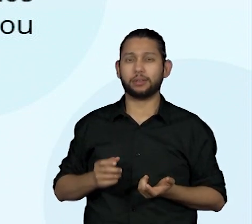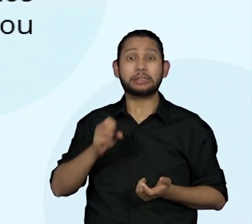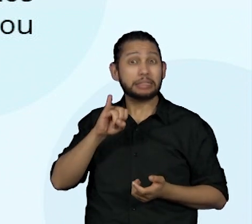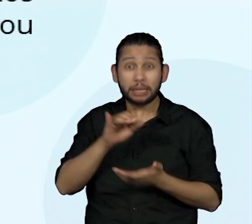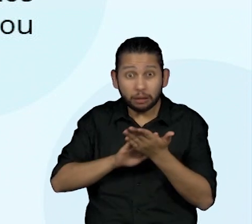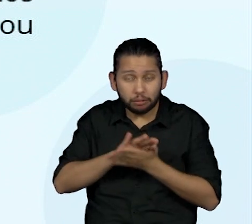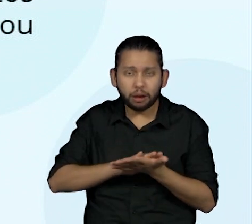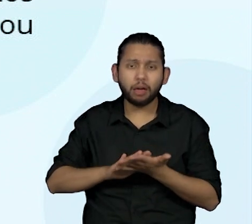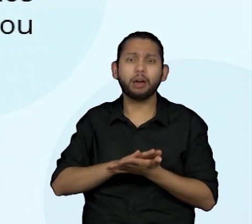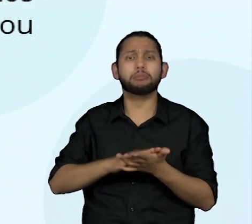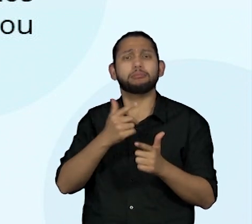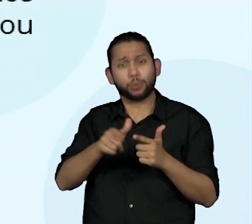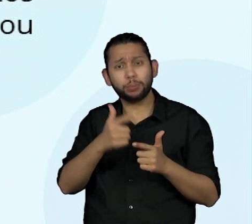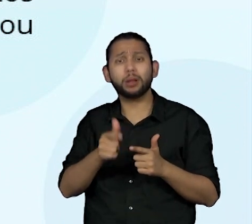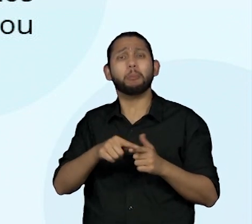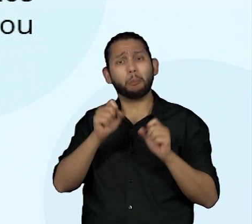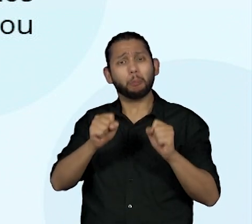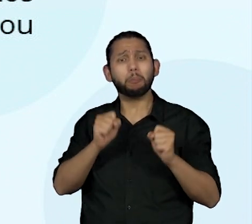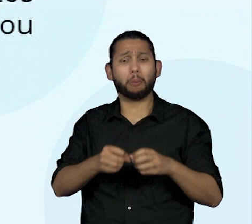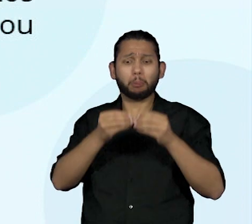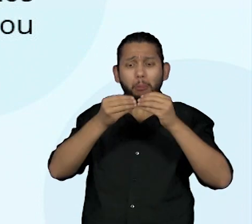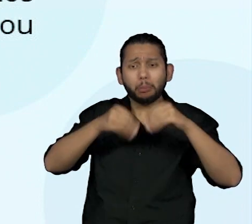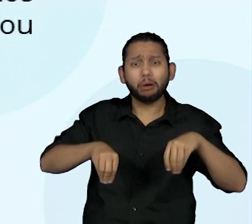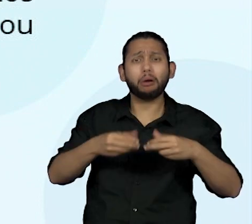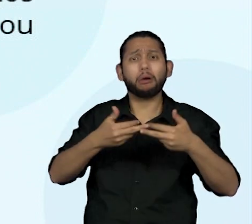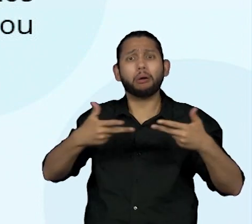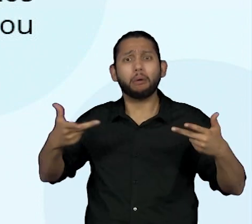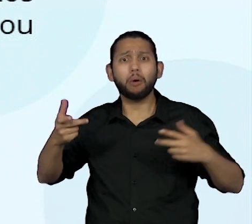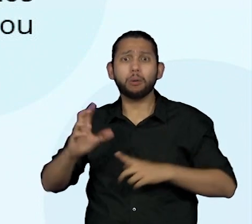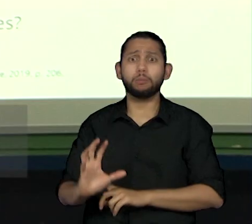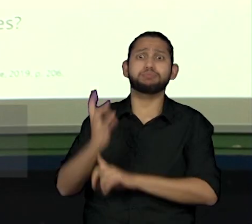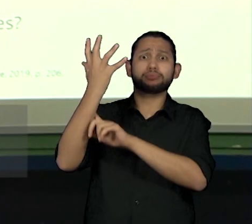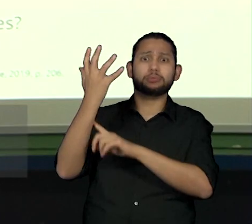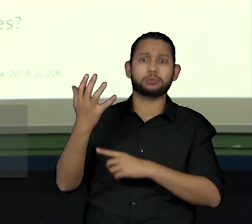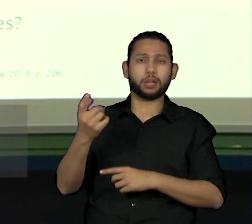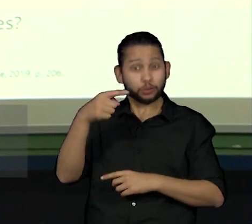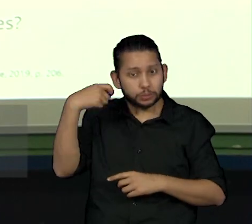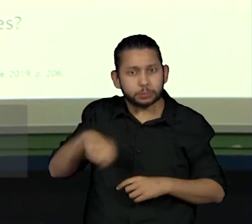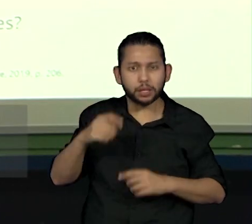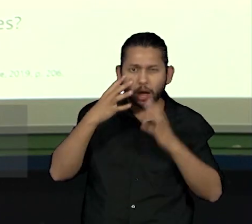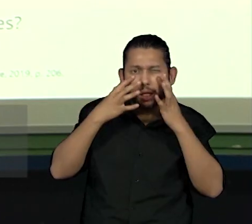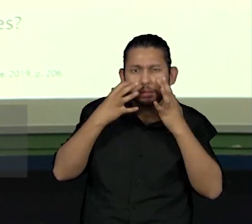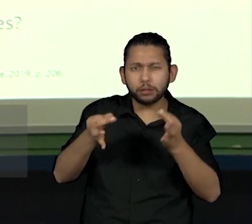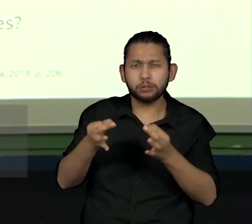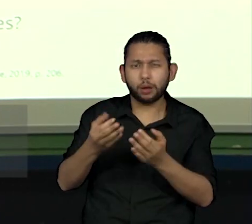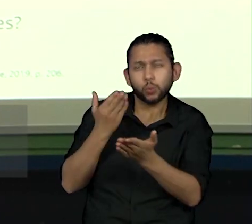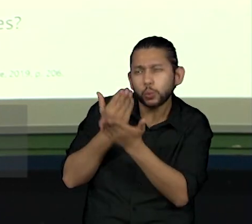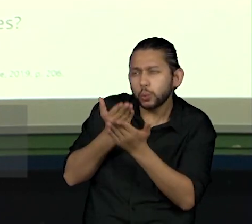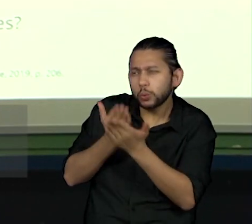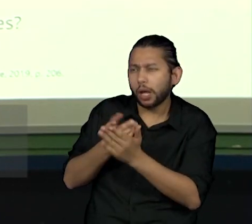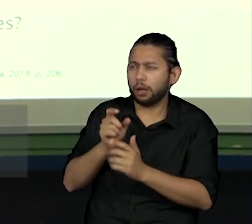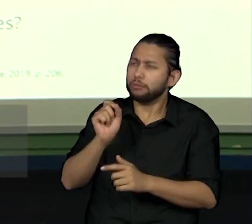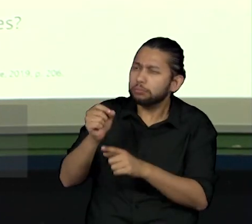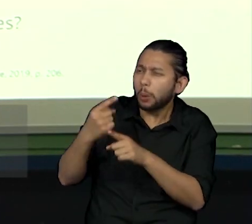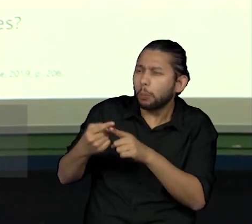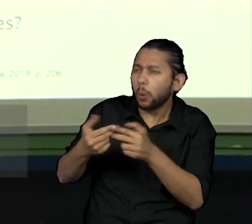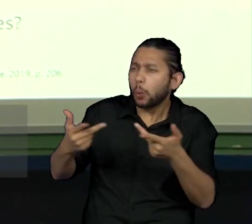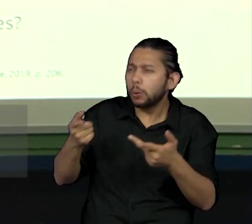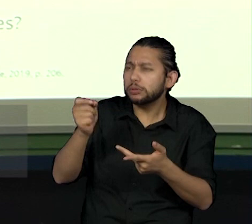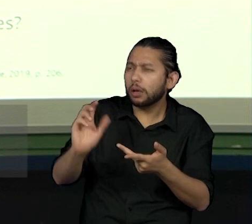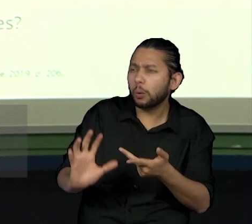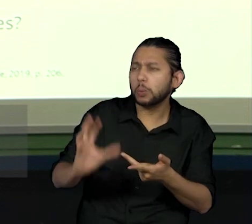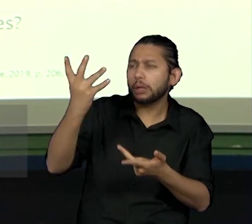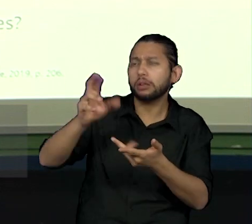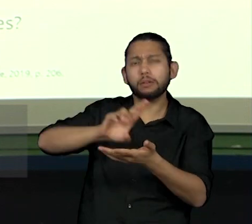tragédias, prejuízos. E aí, por isso que a gente deve estudar essas catástrofes, para prevenir e remediar ou